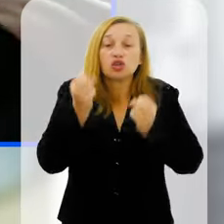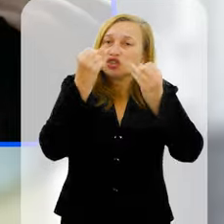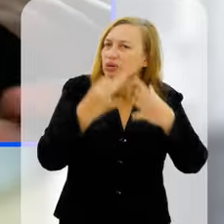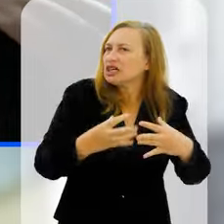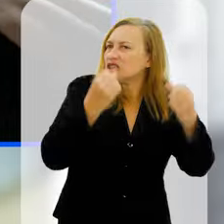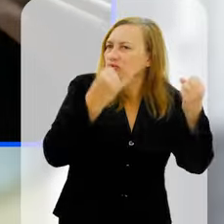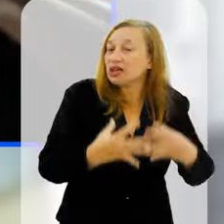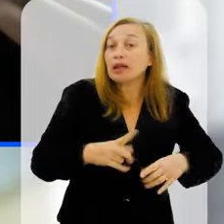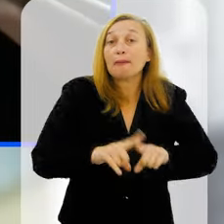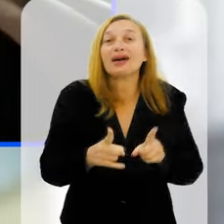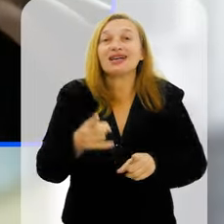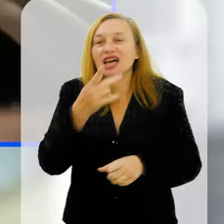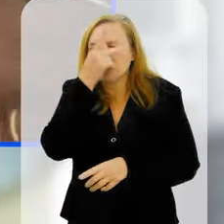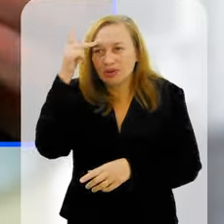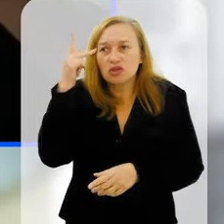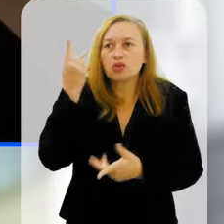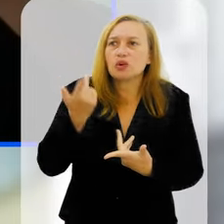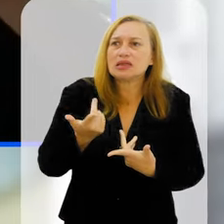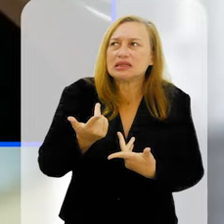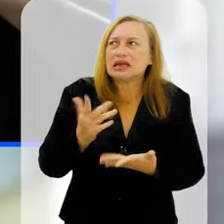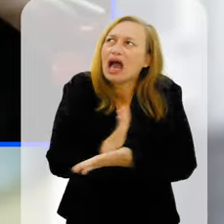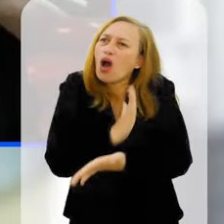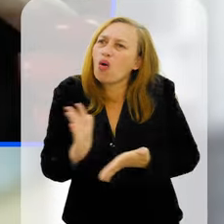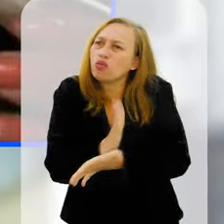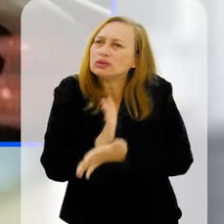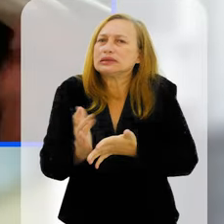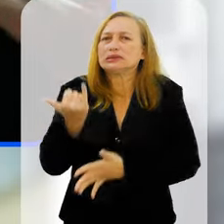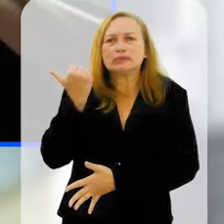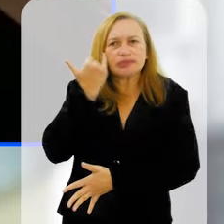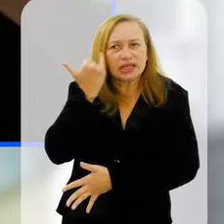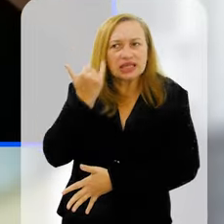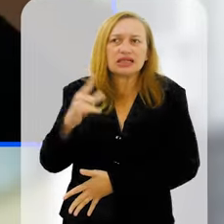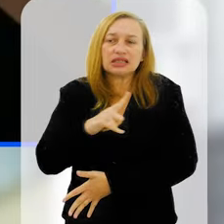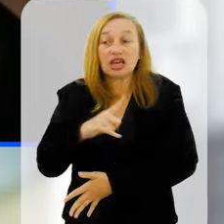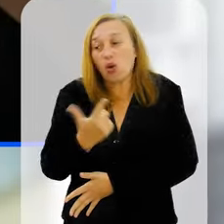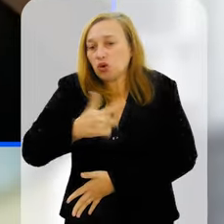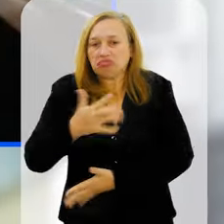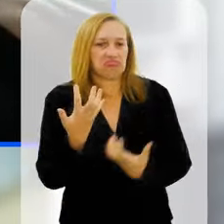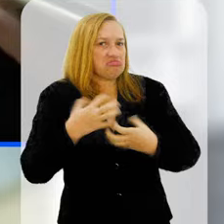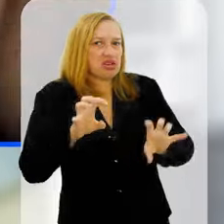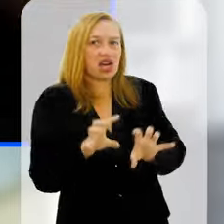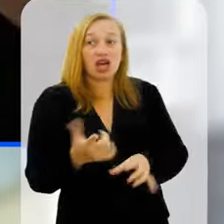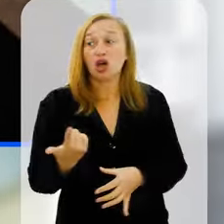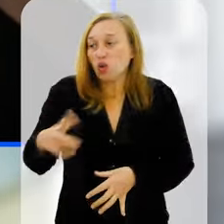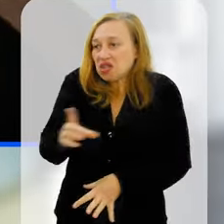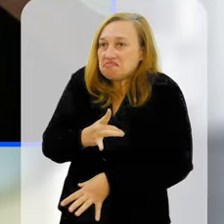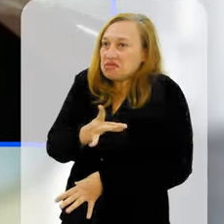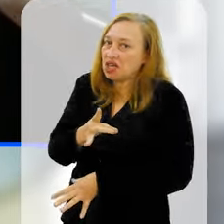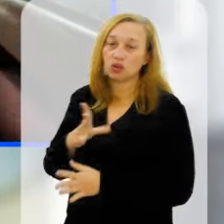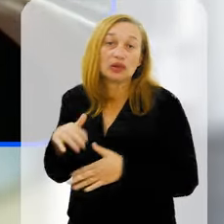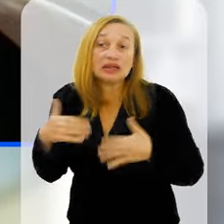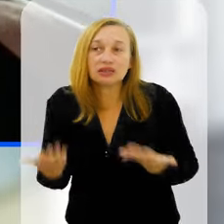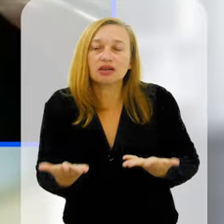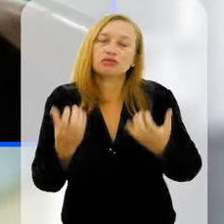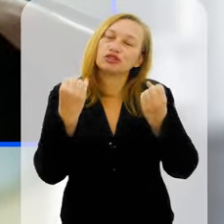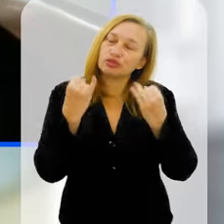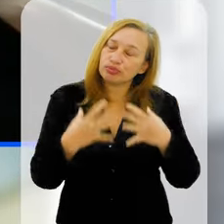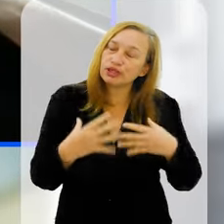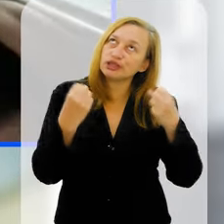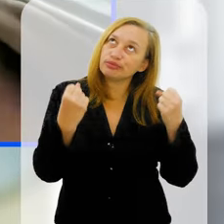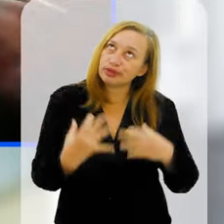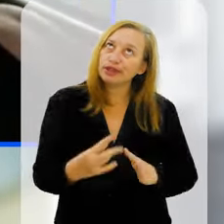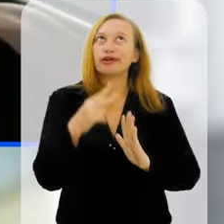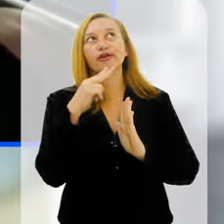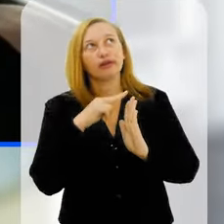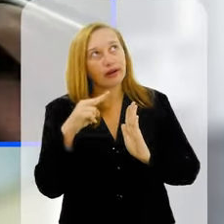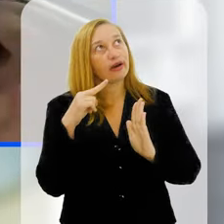explicando os benefícios porque as pessoas ainda, infelizmente, elas, algumas têm preguiça, umas não querem e umas têm medo.